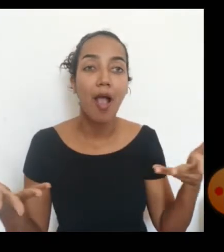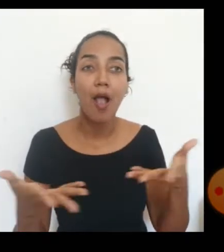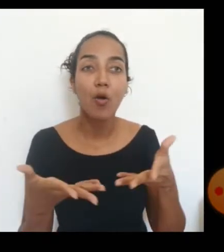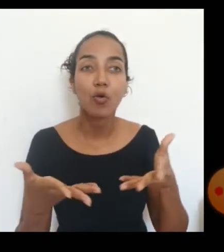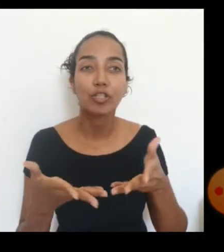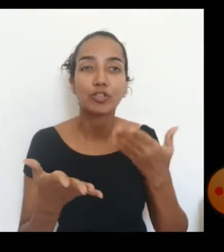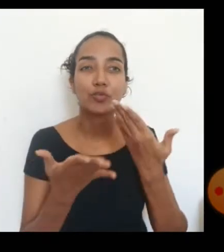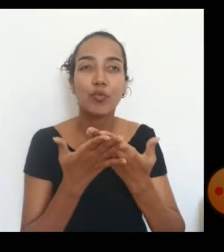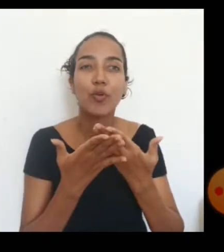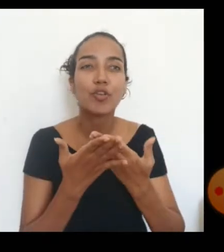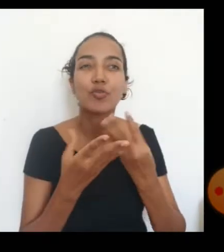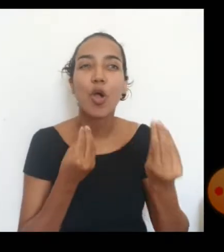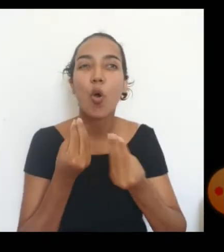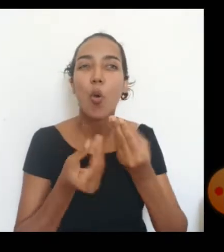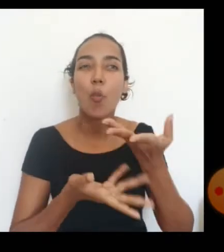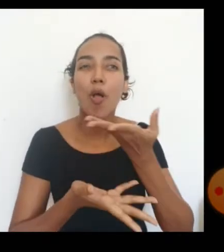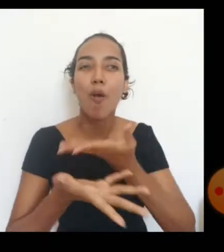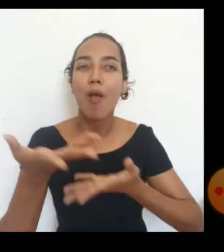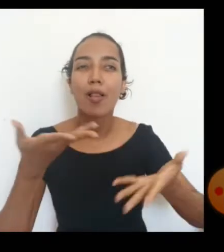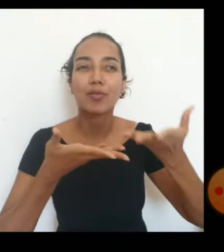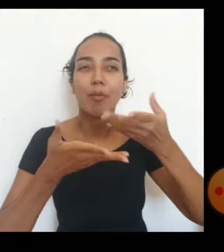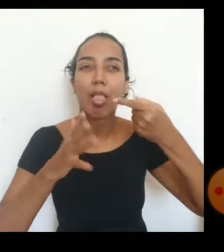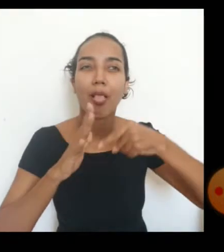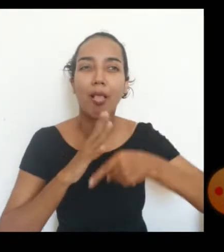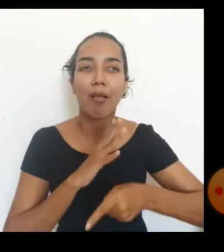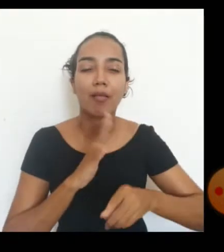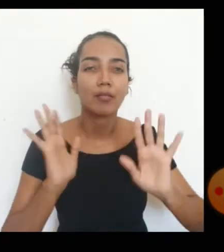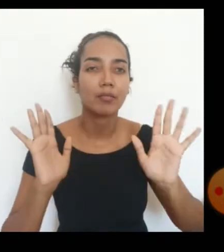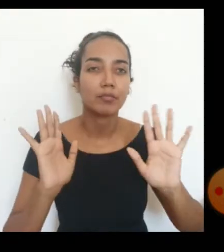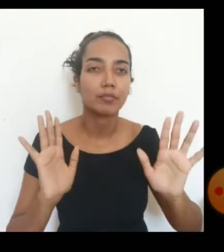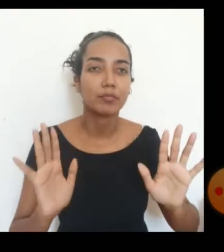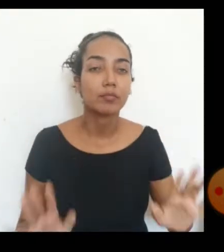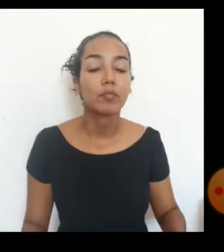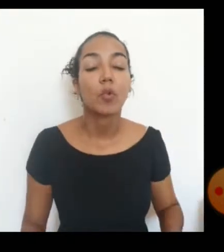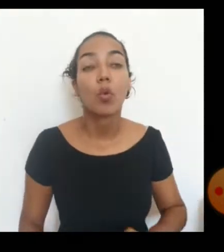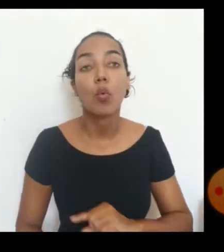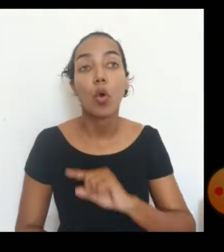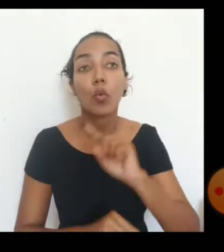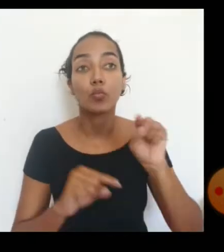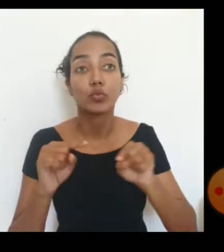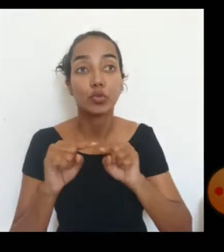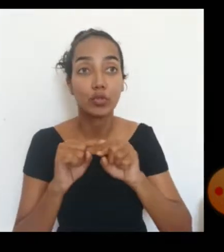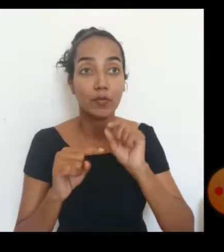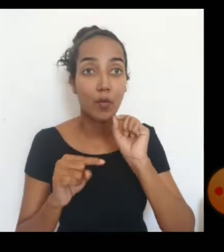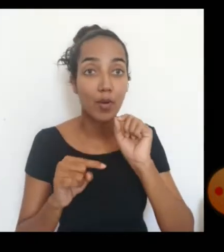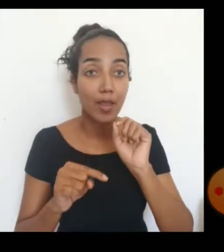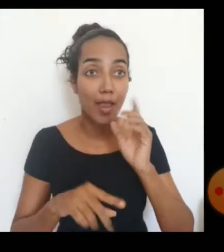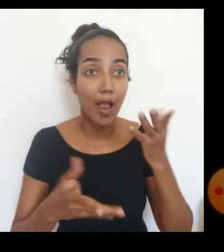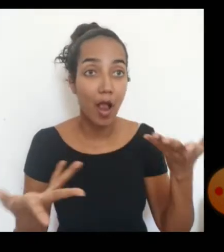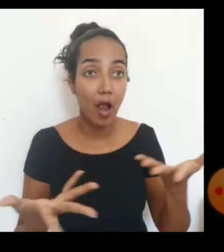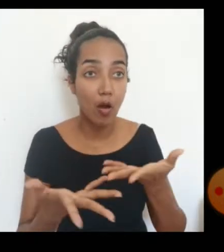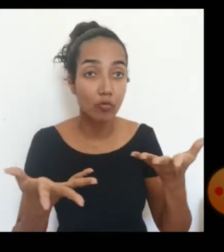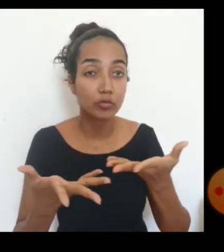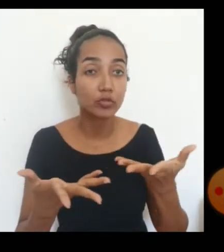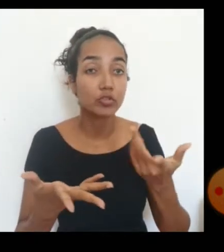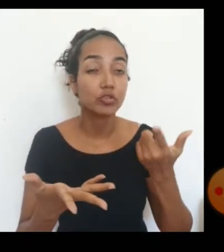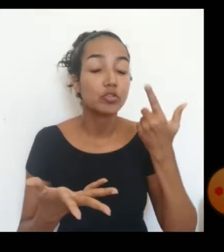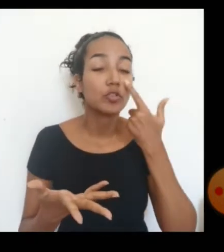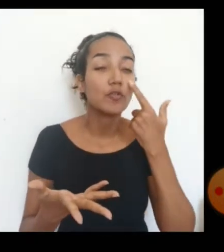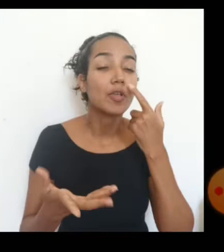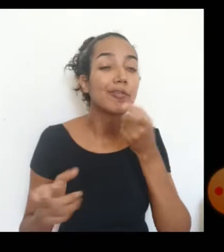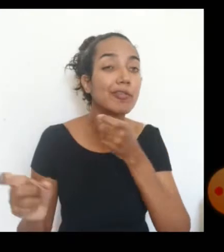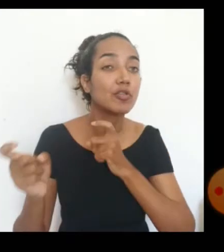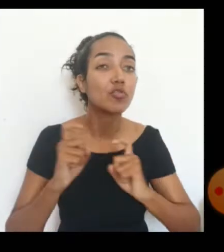esses relacionamentos de uma forma ampla. A ideia aqui é que a gente, pelo menos nesse primeiro momento, a gente vai discutir